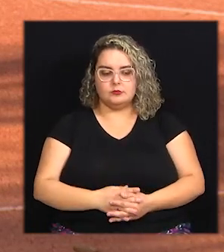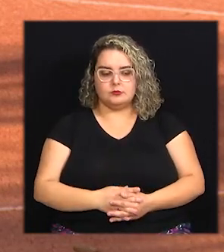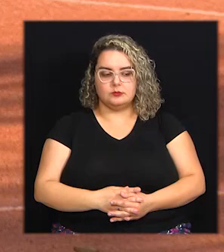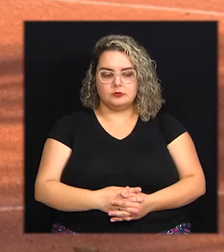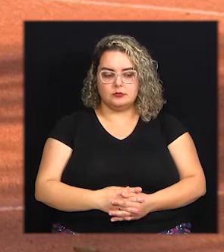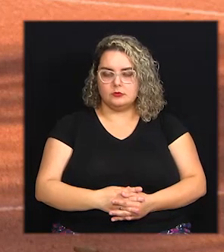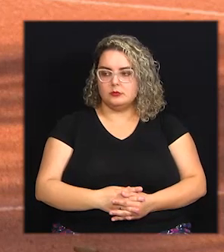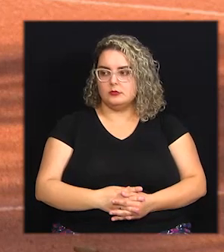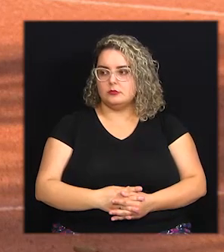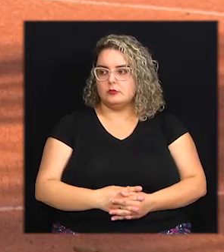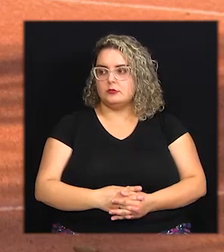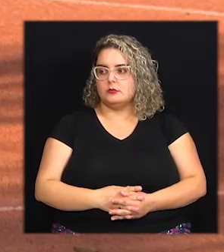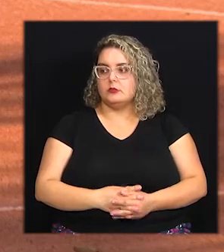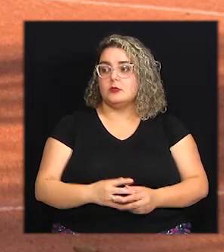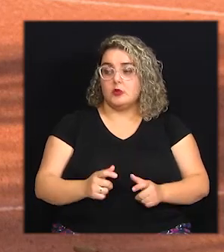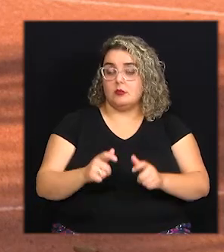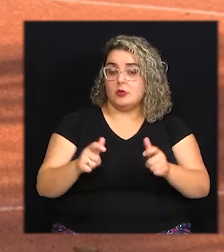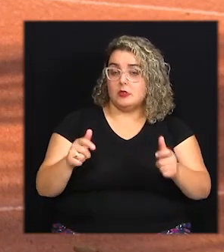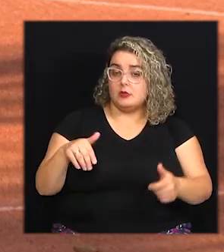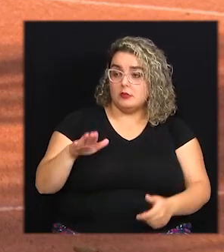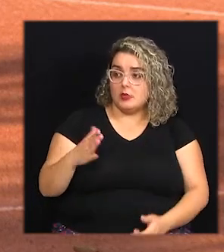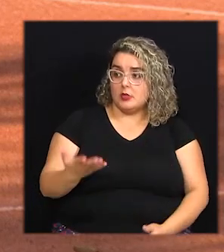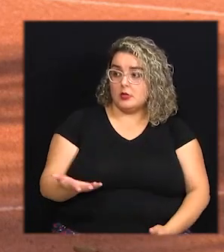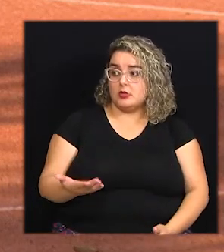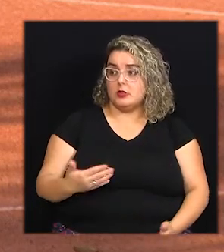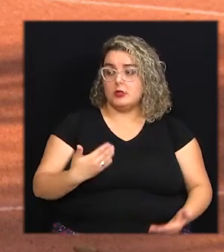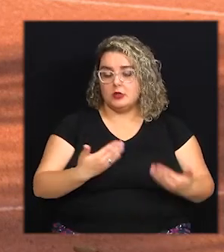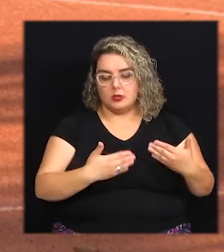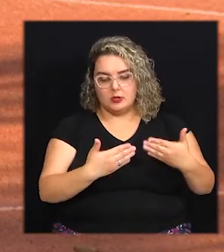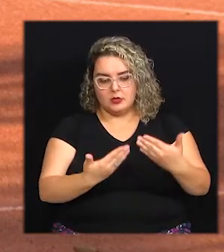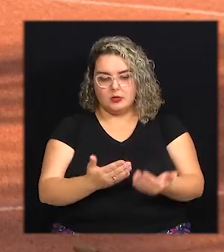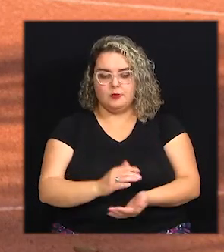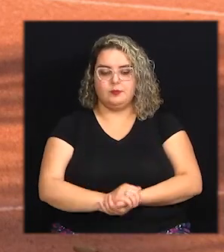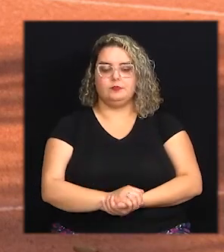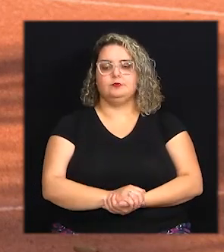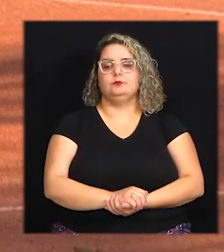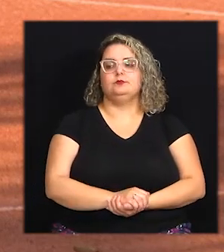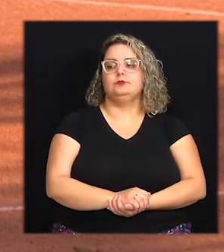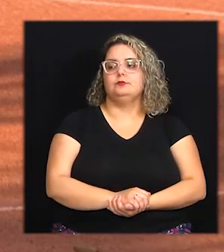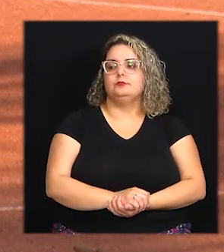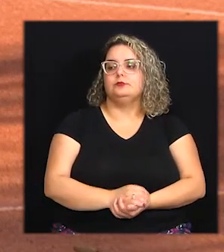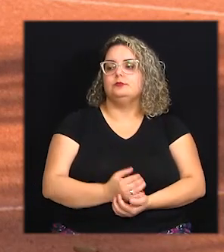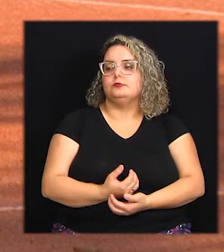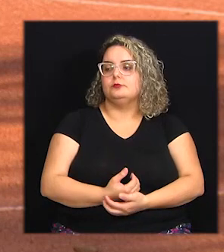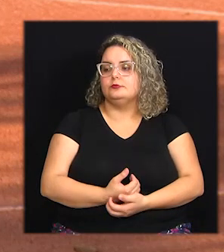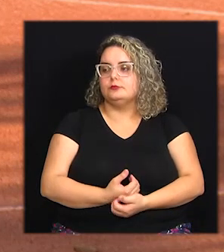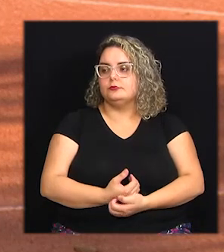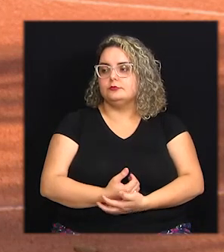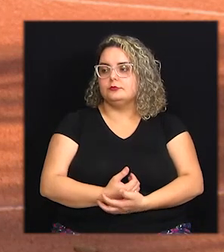que você vai crescendo cada vez mais, que é com o tempo, né?